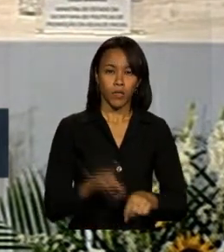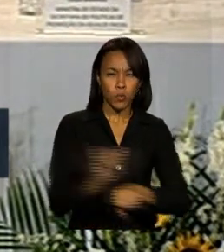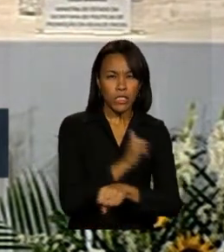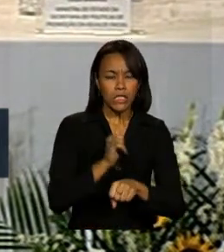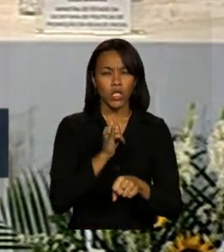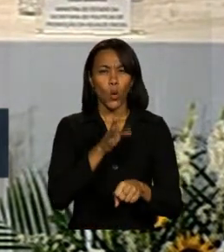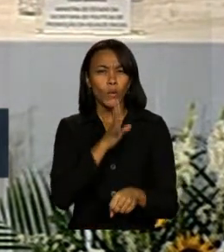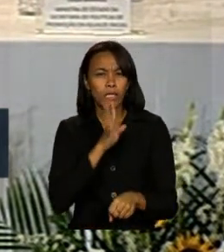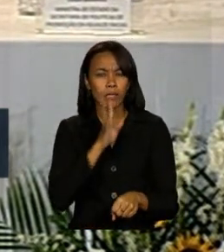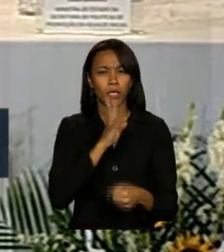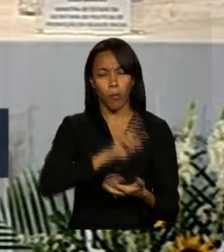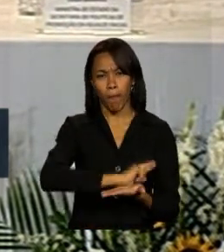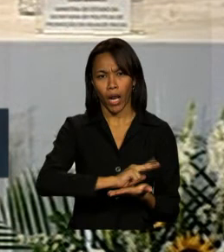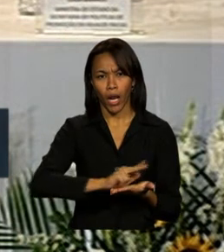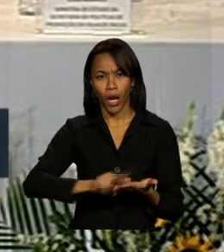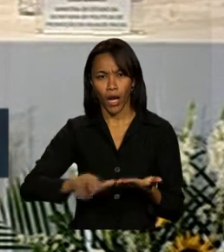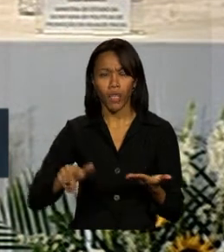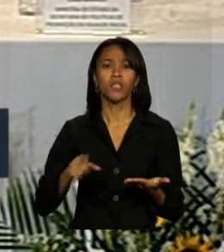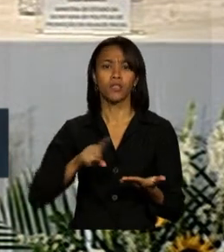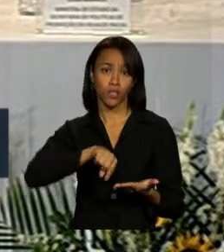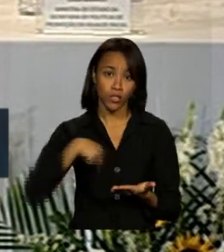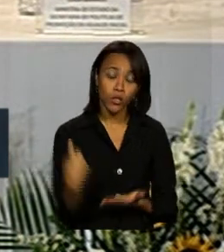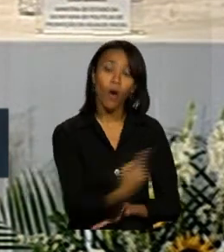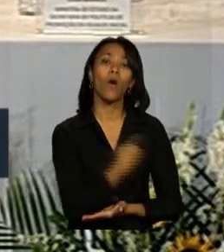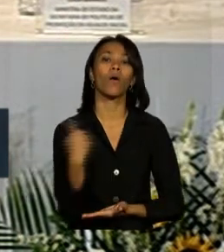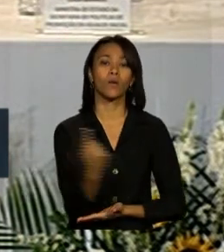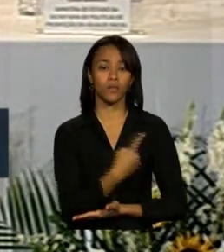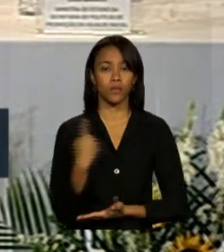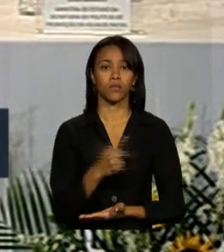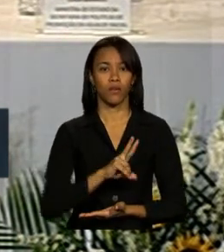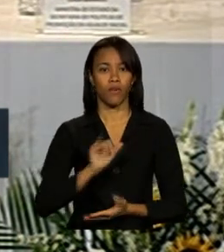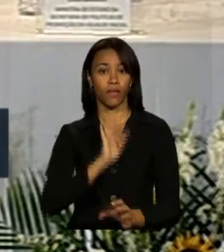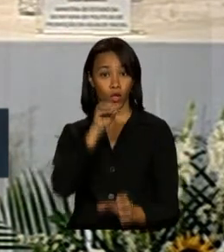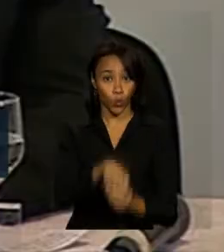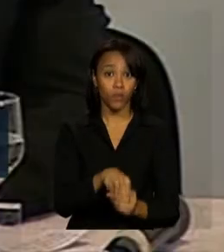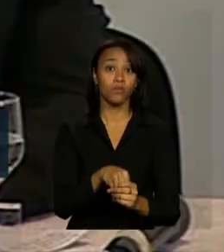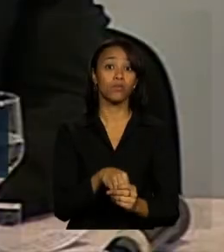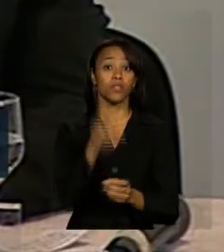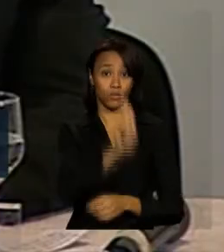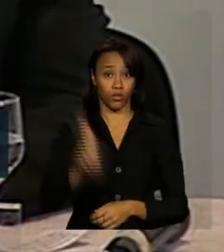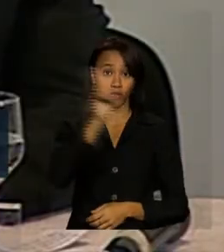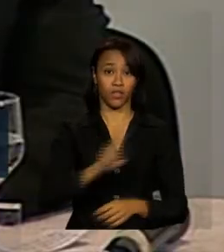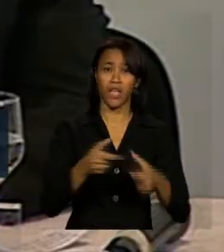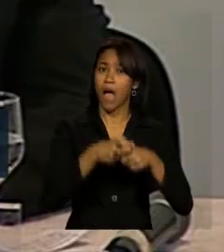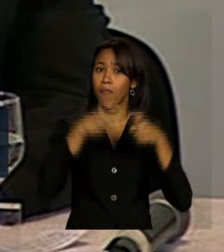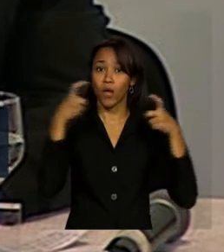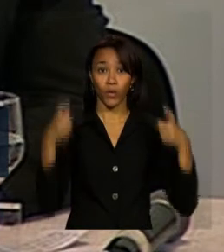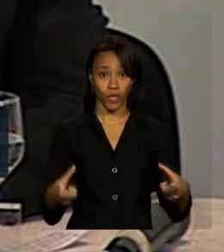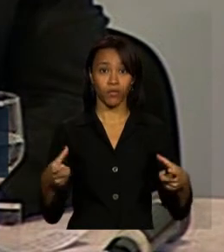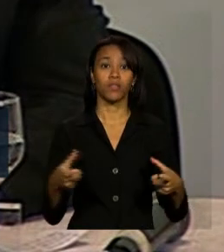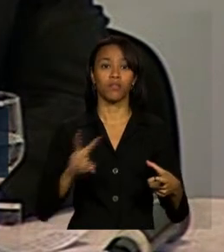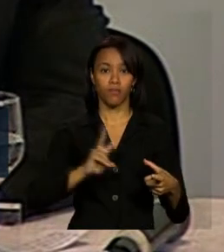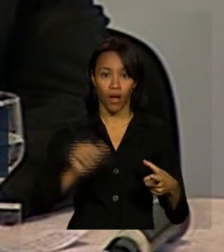a que tivemos o privilégio de nós ter acesso nas nossas universidades, em sua maioria financiados